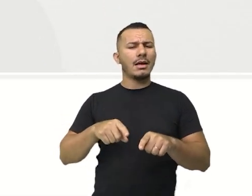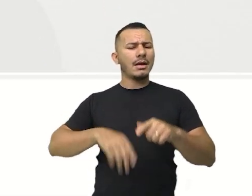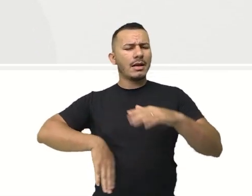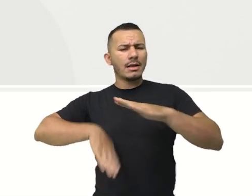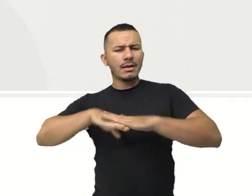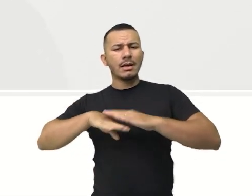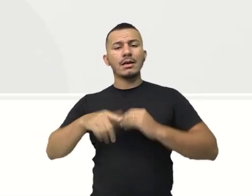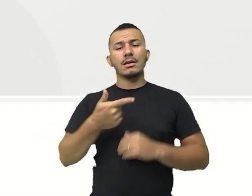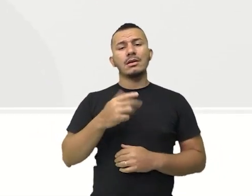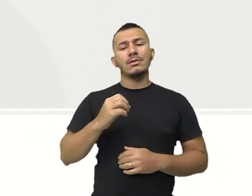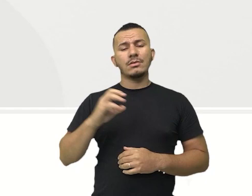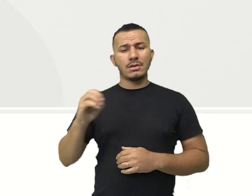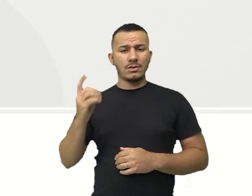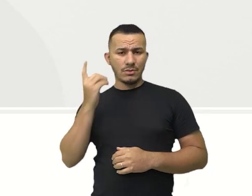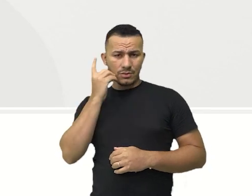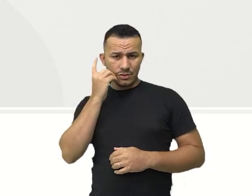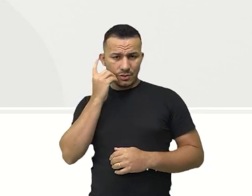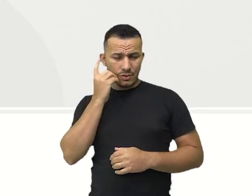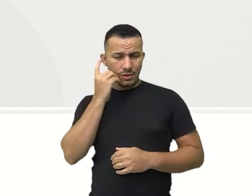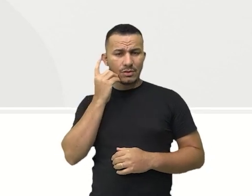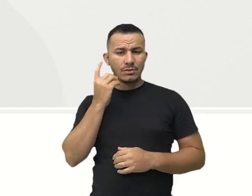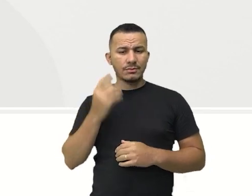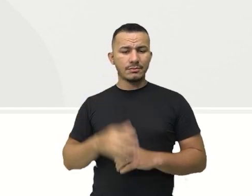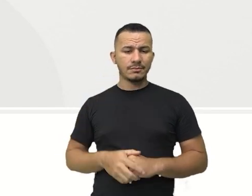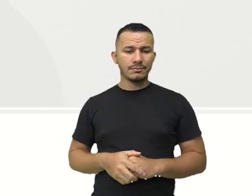200 dias letivos,